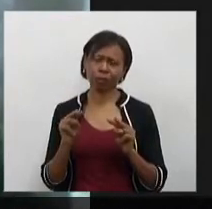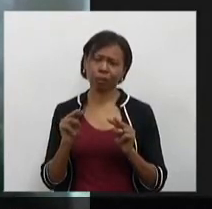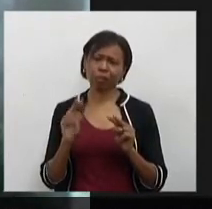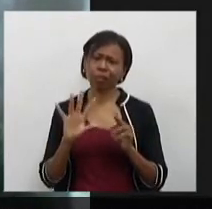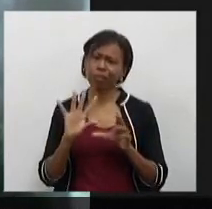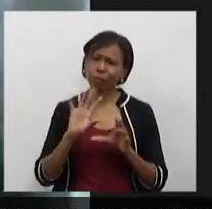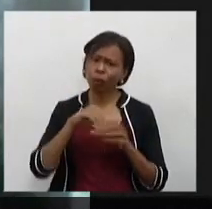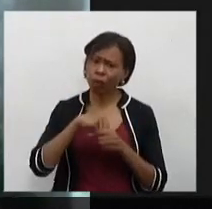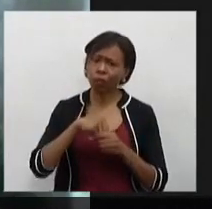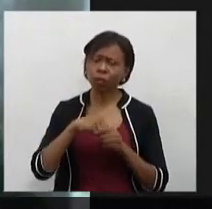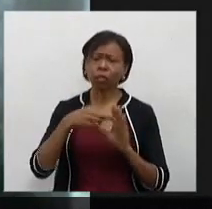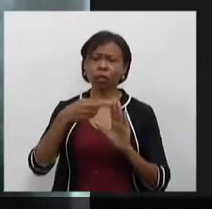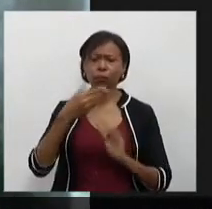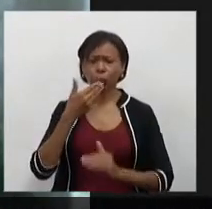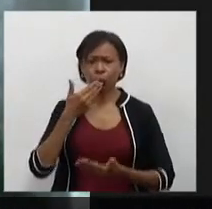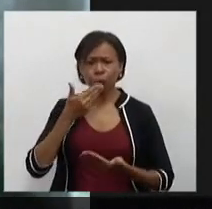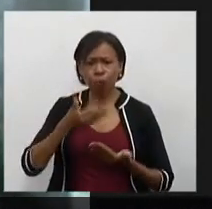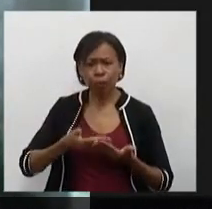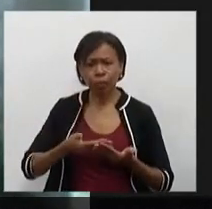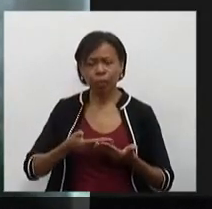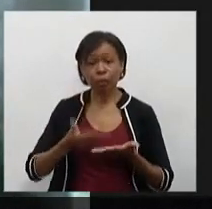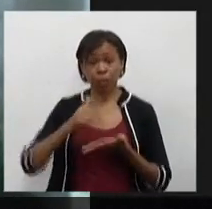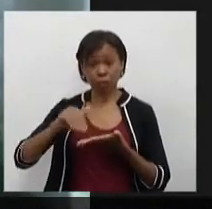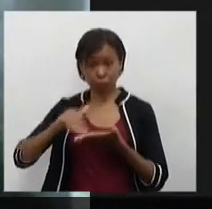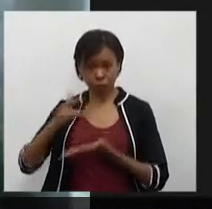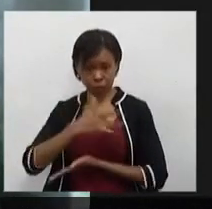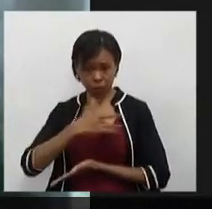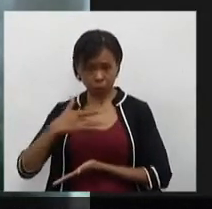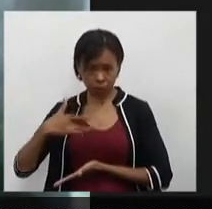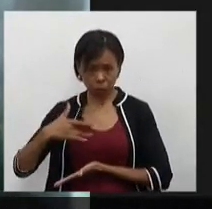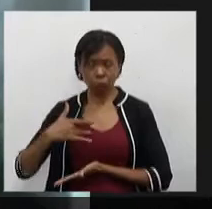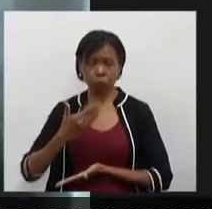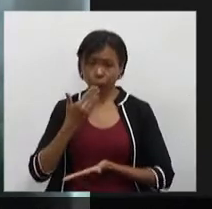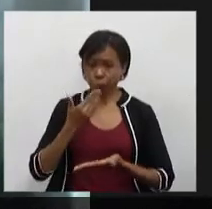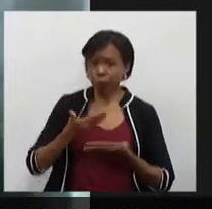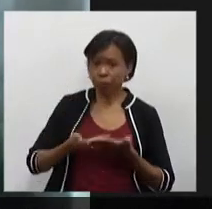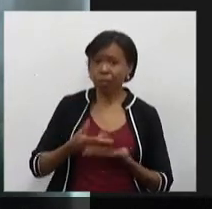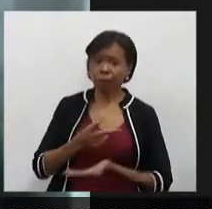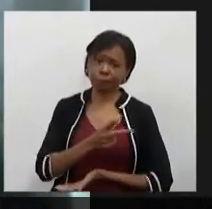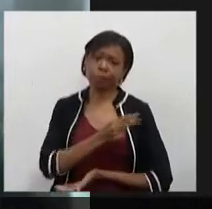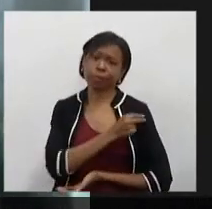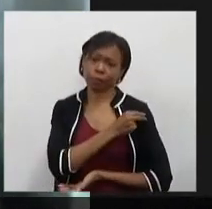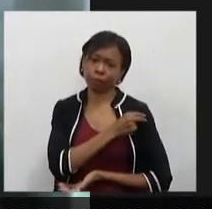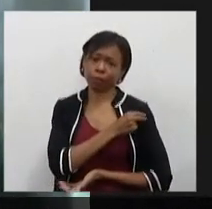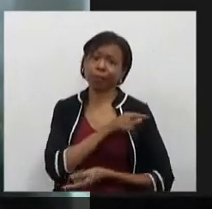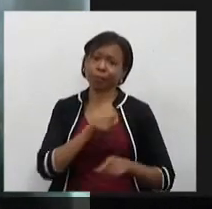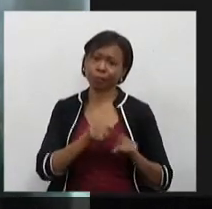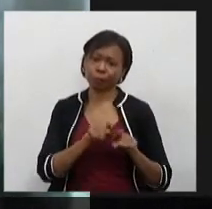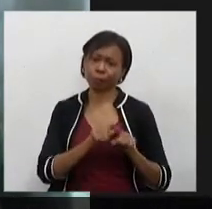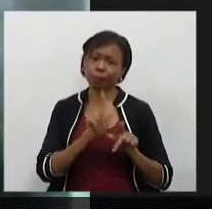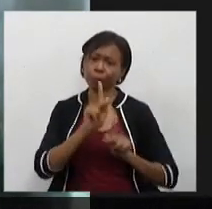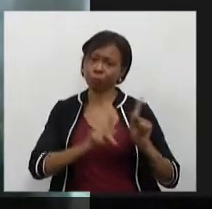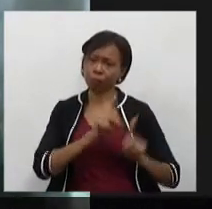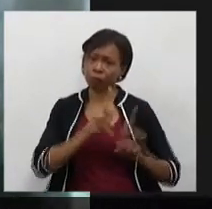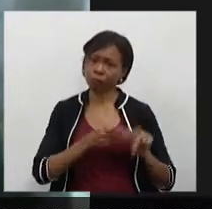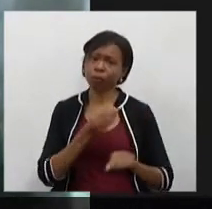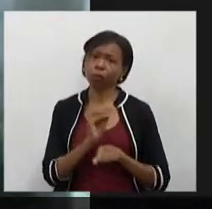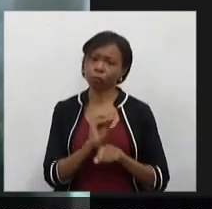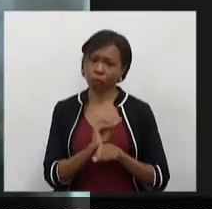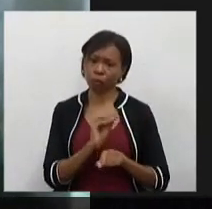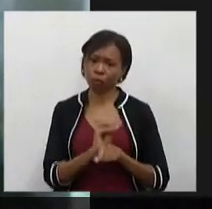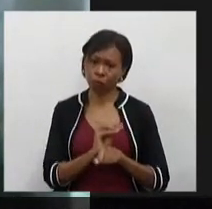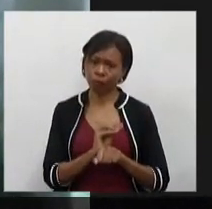nos requerimentos da Secretaria de Saúde a vacinação para os cuidadores. E é na